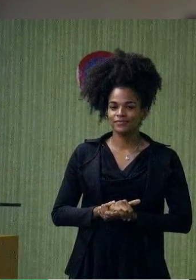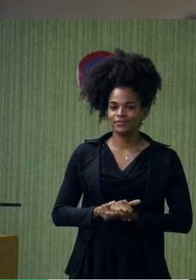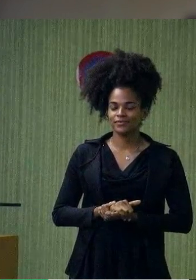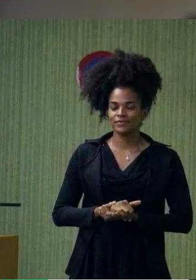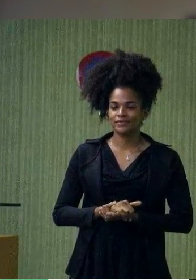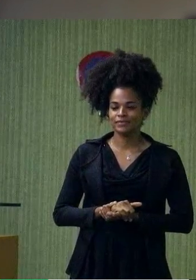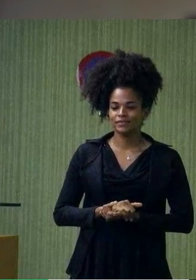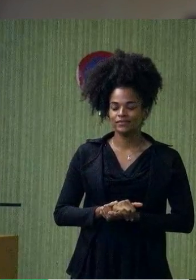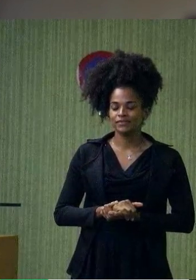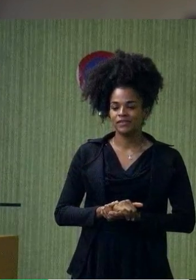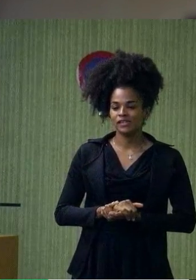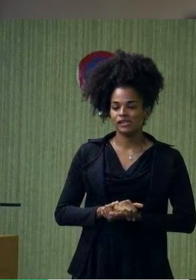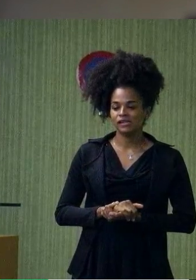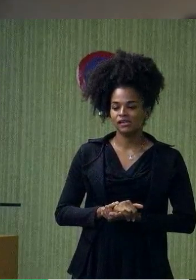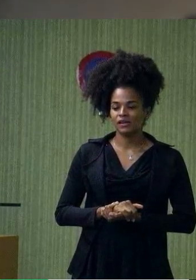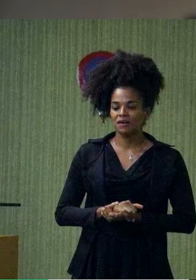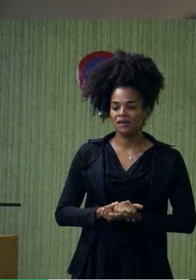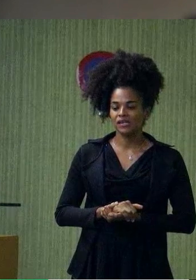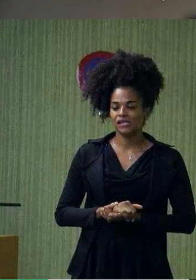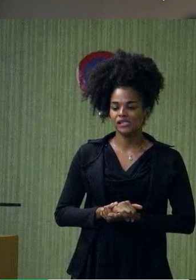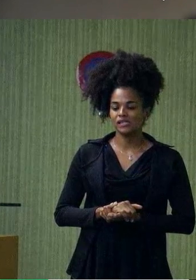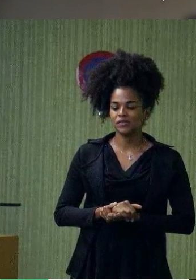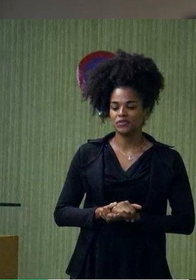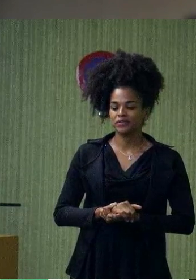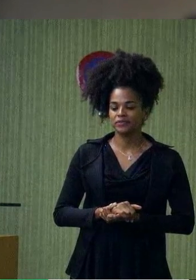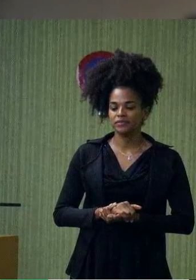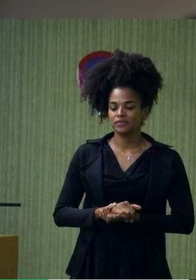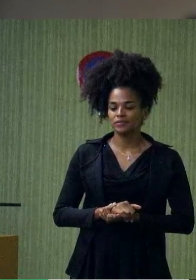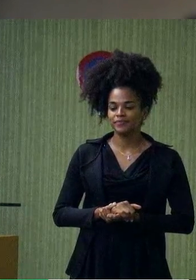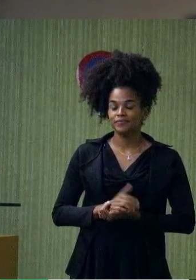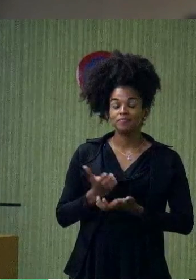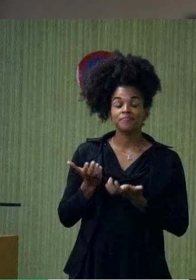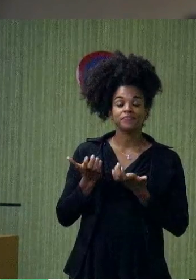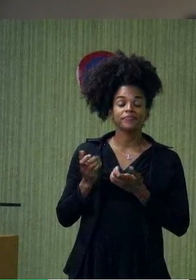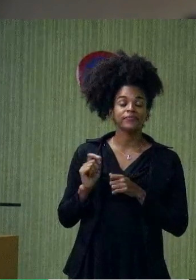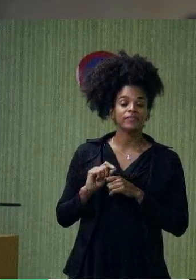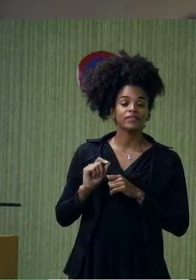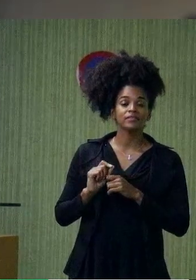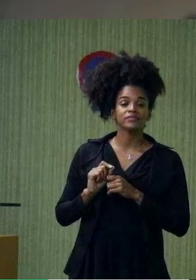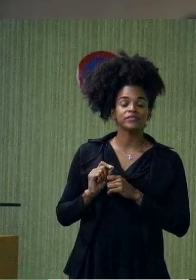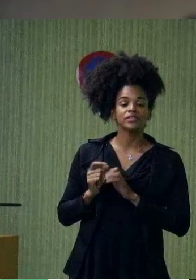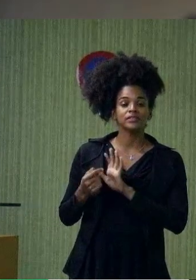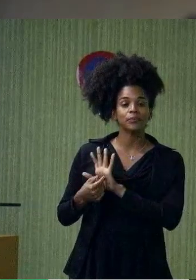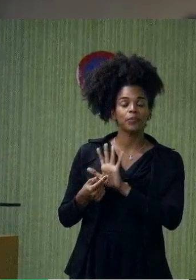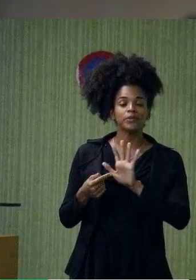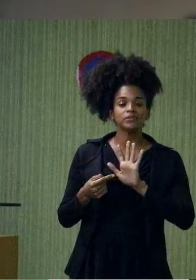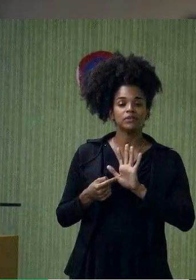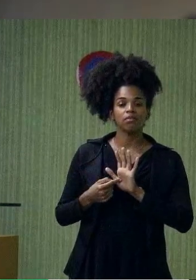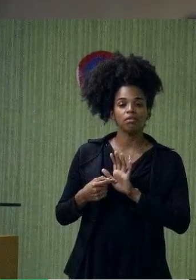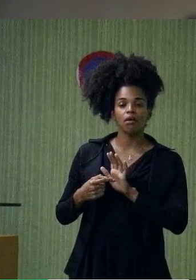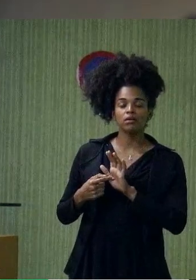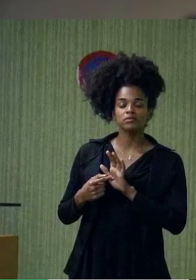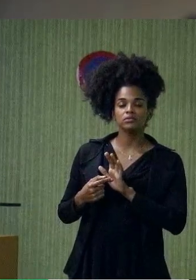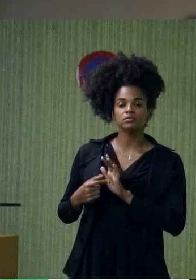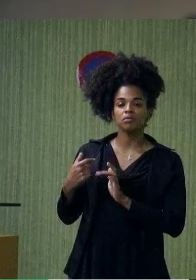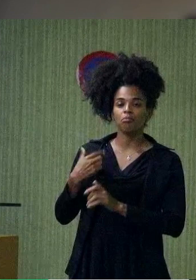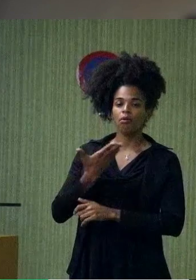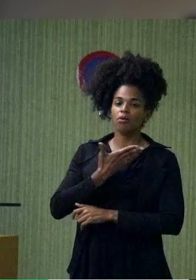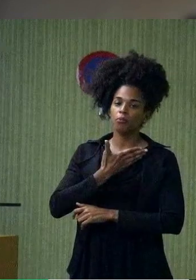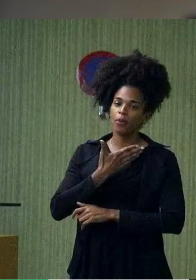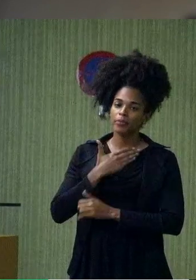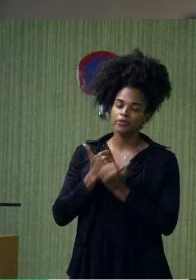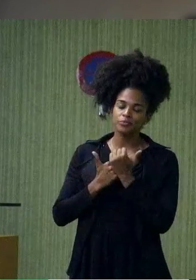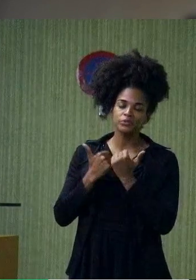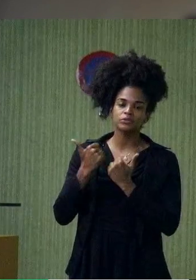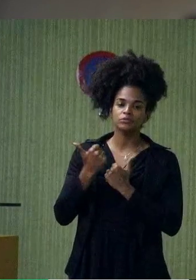ensino iria fazer essa Apresentação mas de ontem para hoje ele teve um problemas súbito de saúde